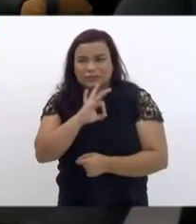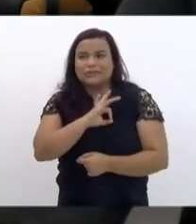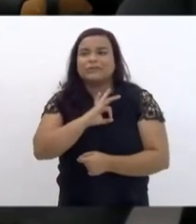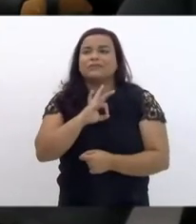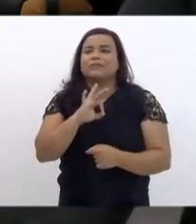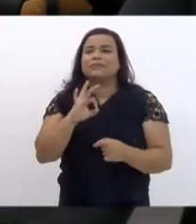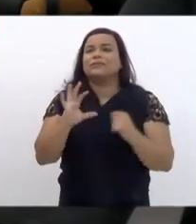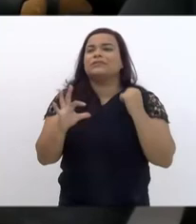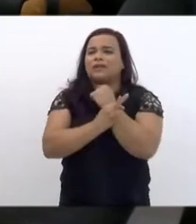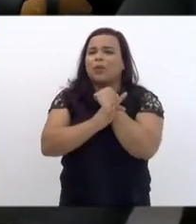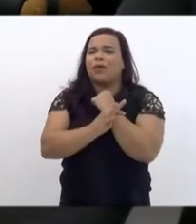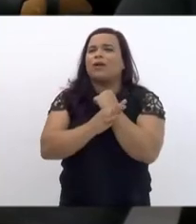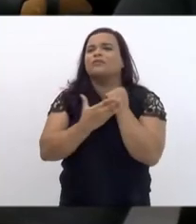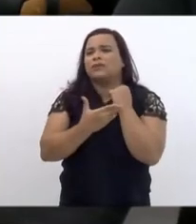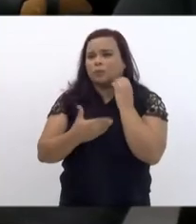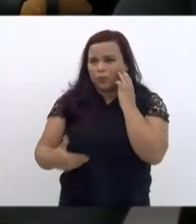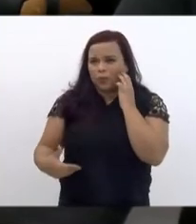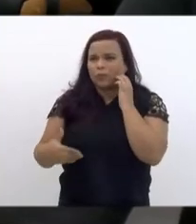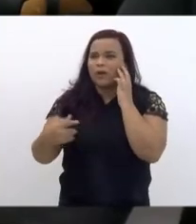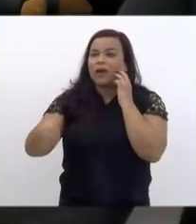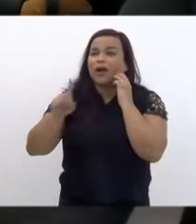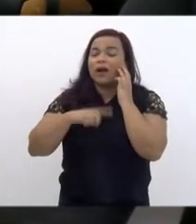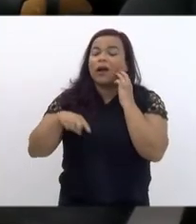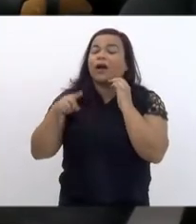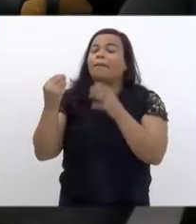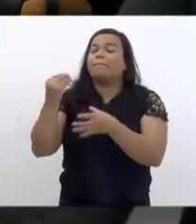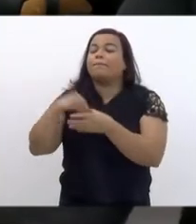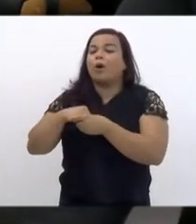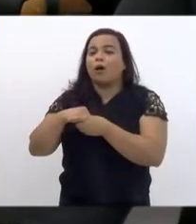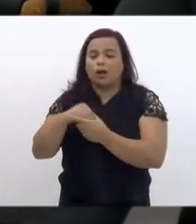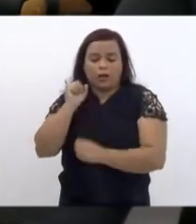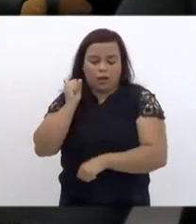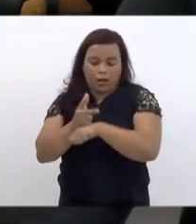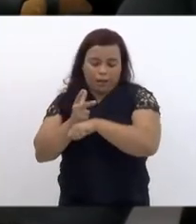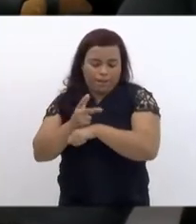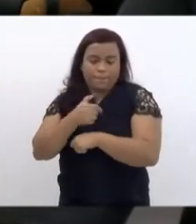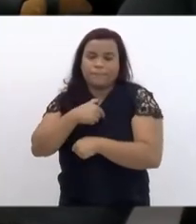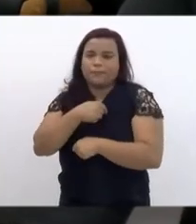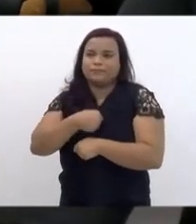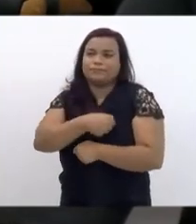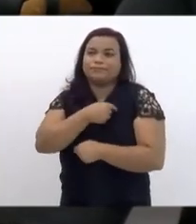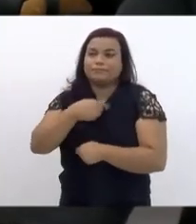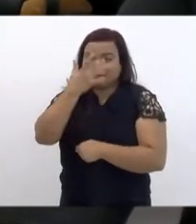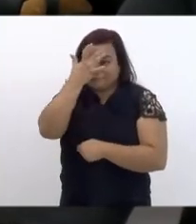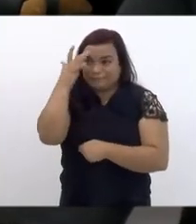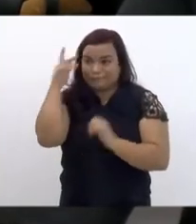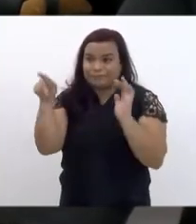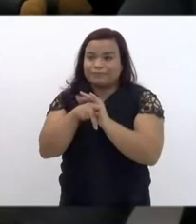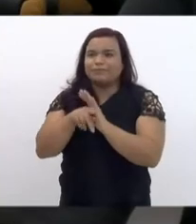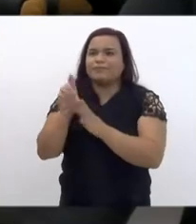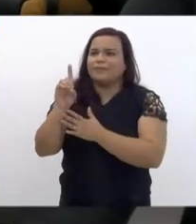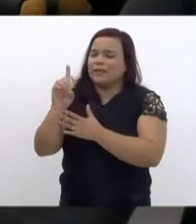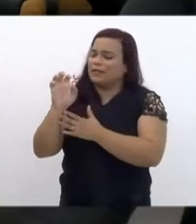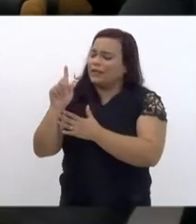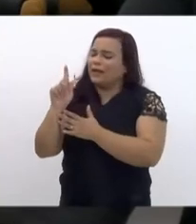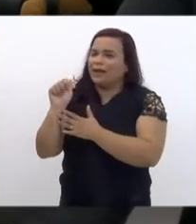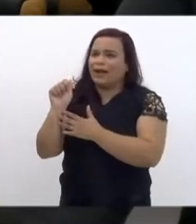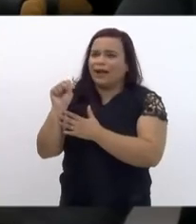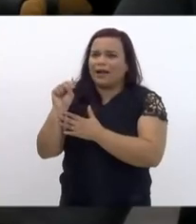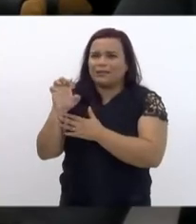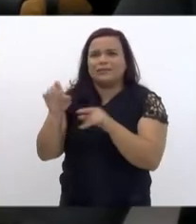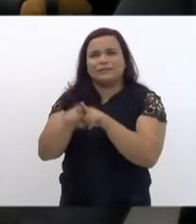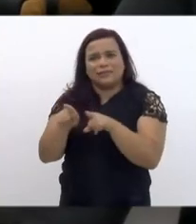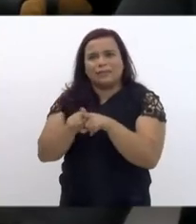está trazendo à tona aqui a aplicação das câmeras aos agentes do DEGASE, reconhecendo que o